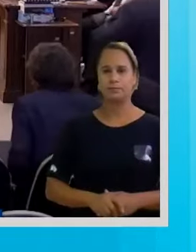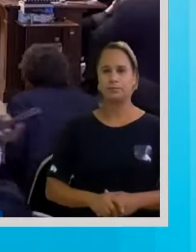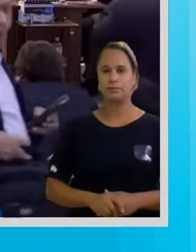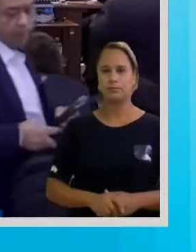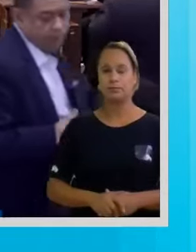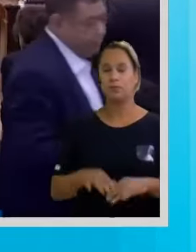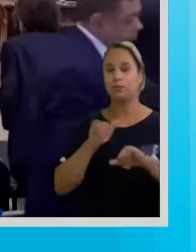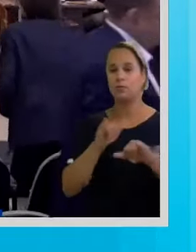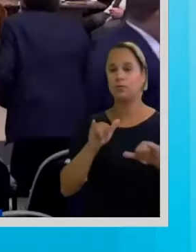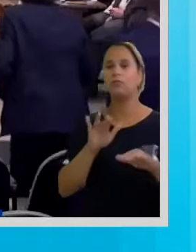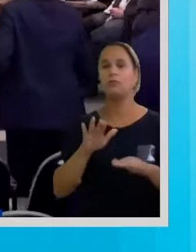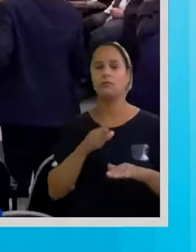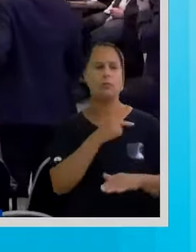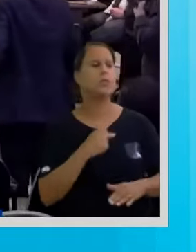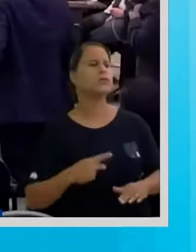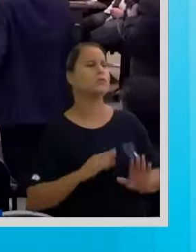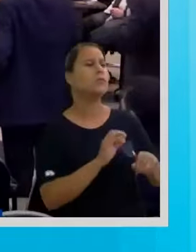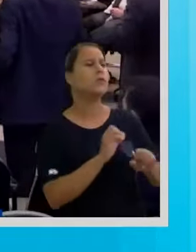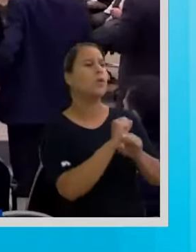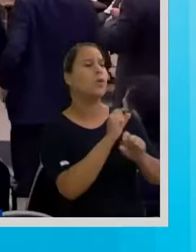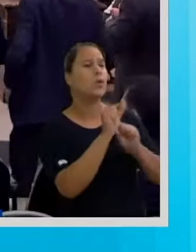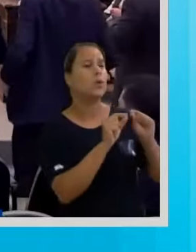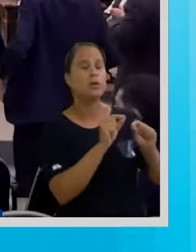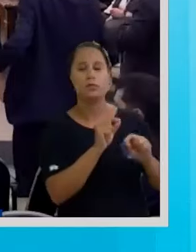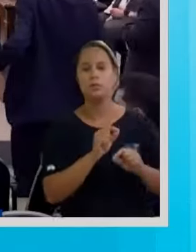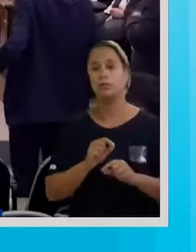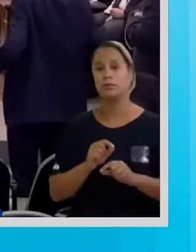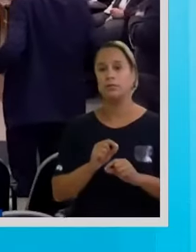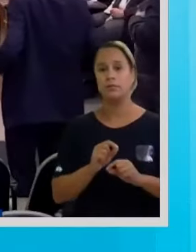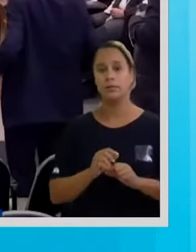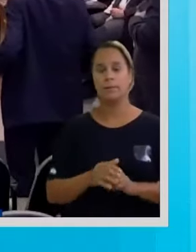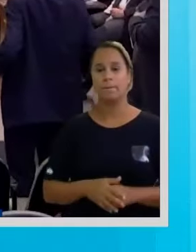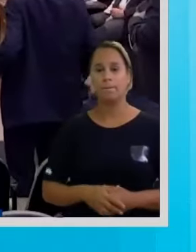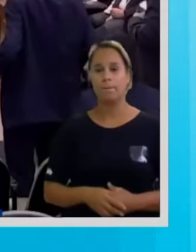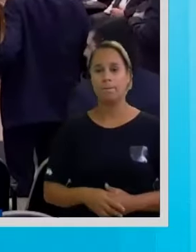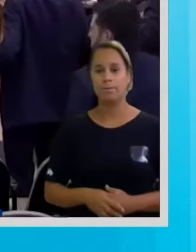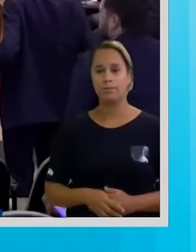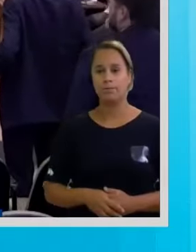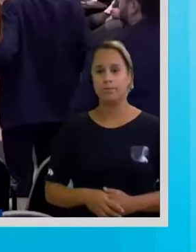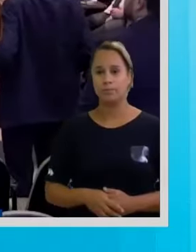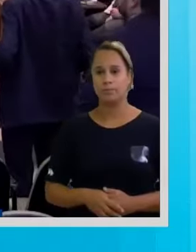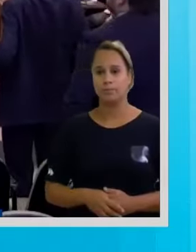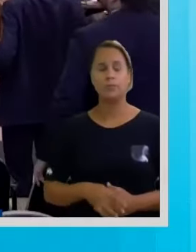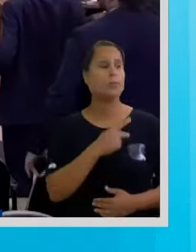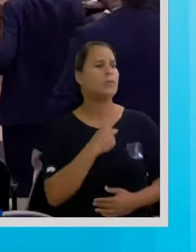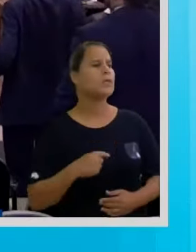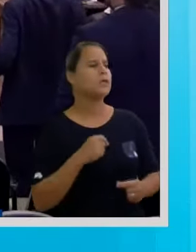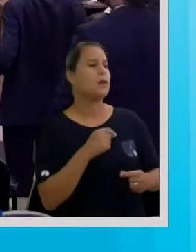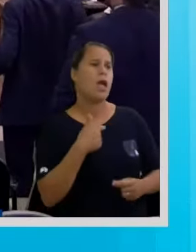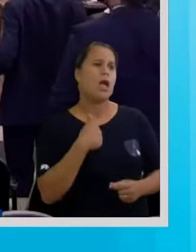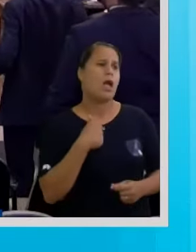Anuncio, senhor presidente, como agora que ia votar, a Cláudia Cristina pediu vista e o julgamento